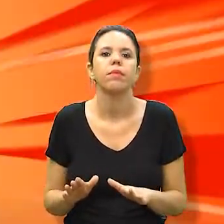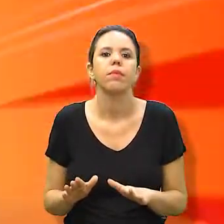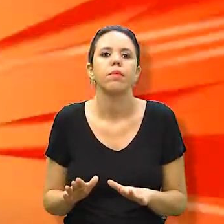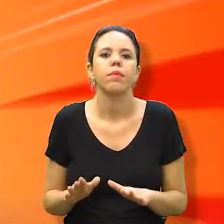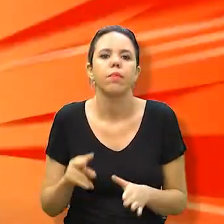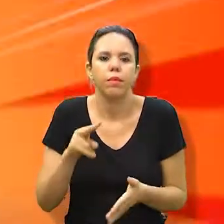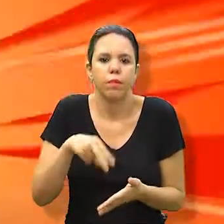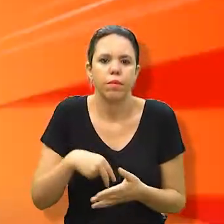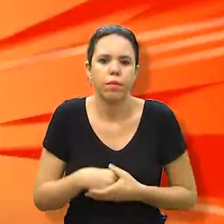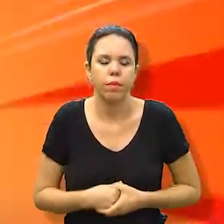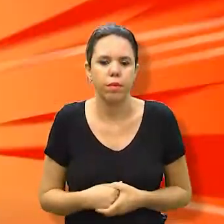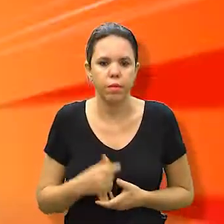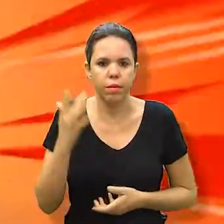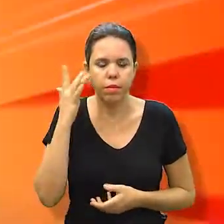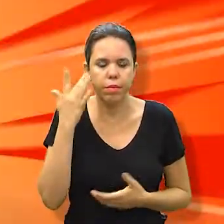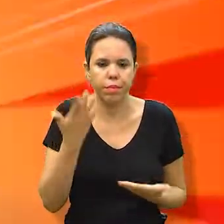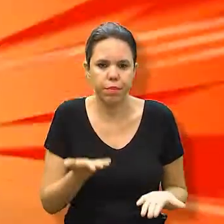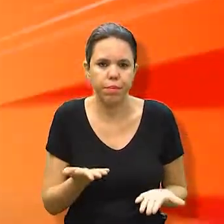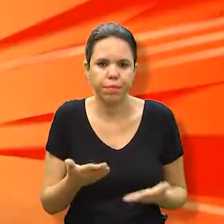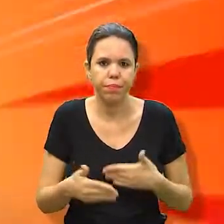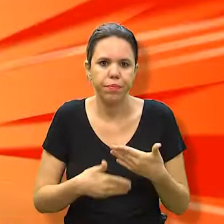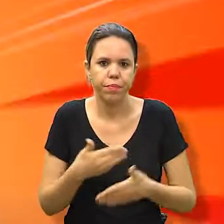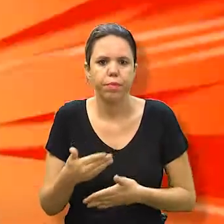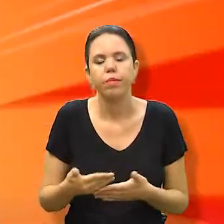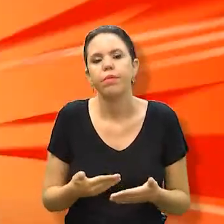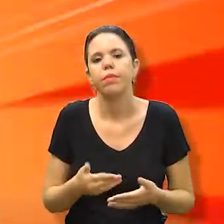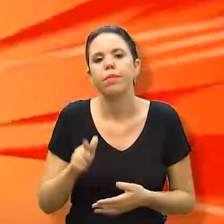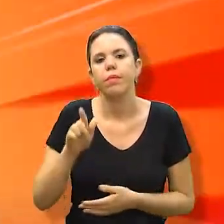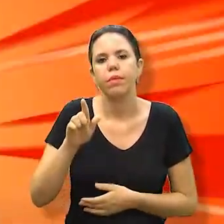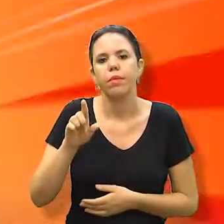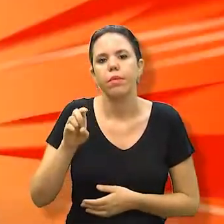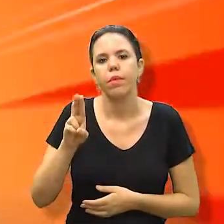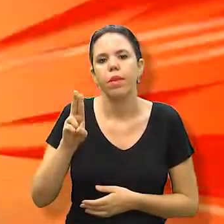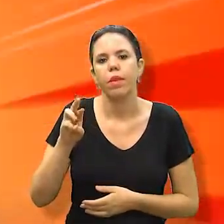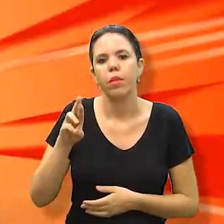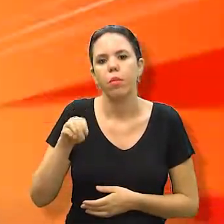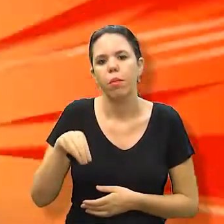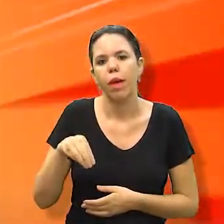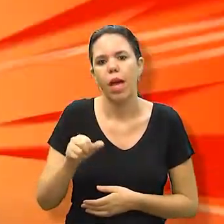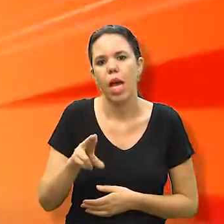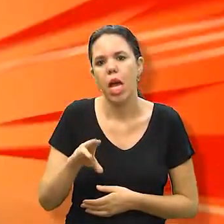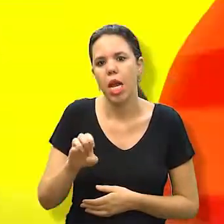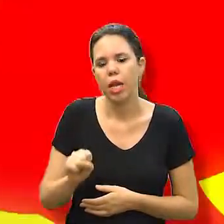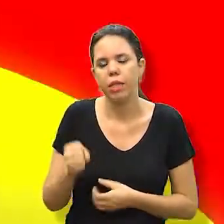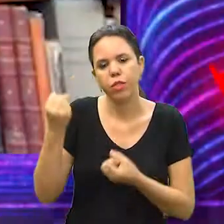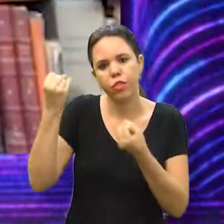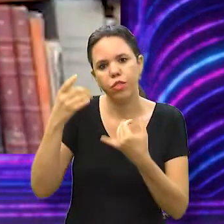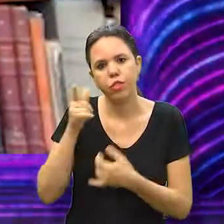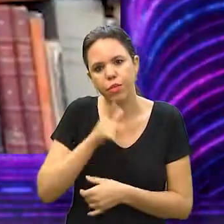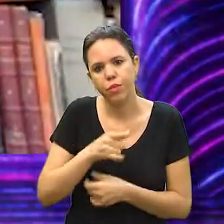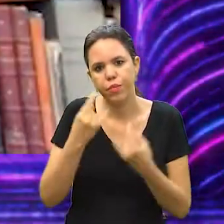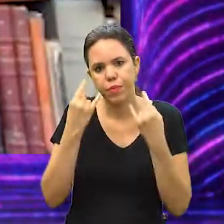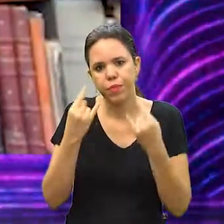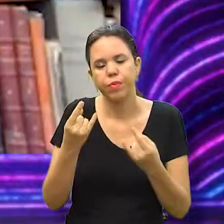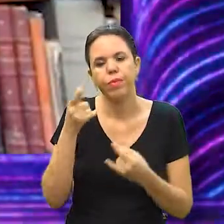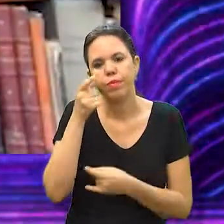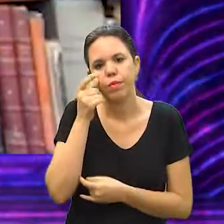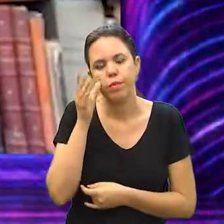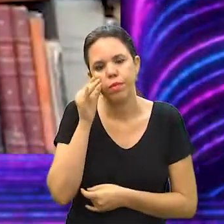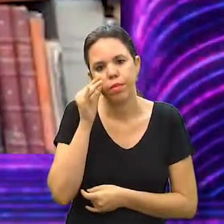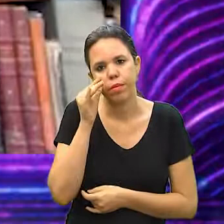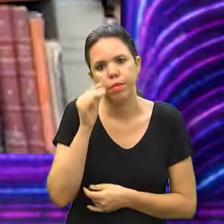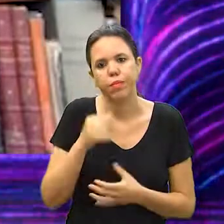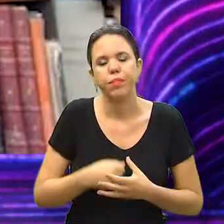laçar o leitor, né? E eu acho que é por aí. O Guimarães Rosa dizia que no conto você tem que ganhar de